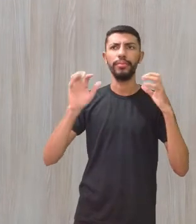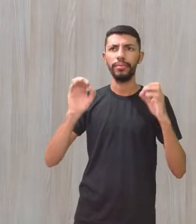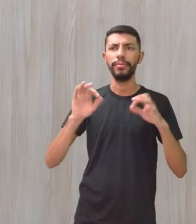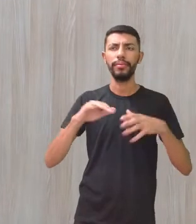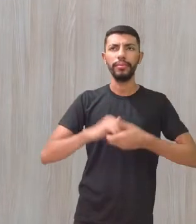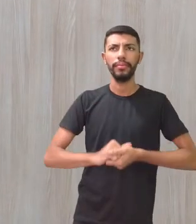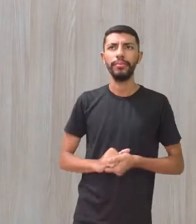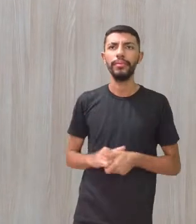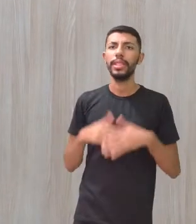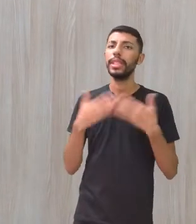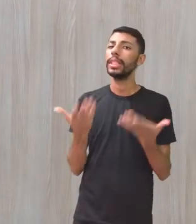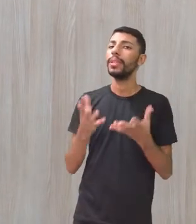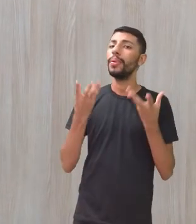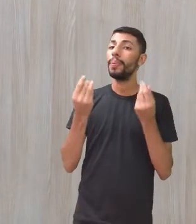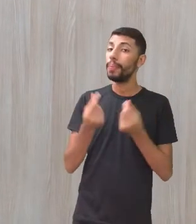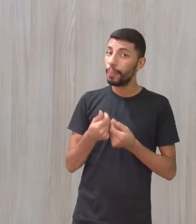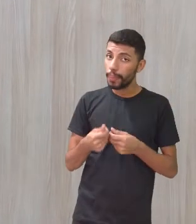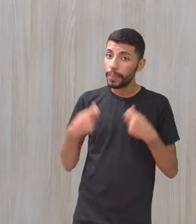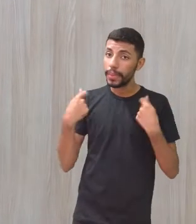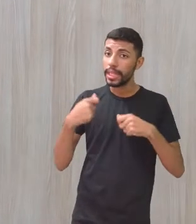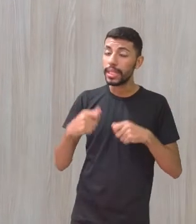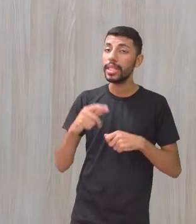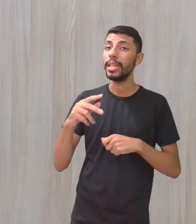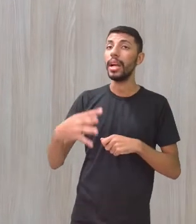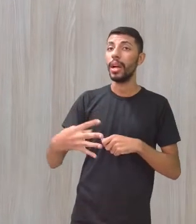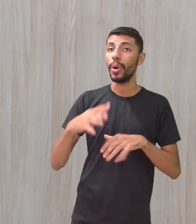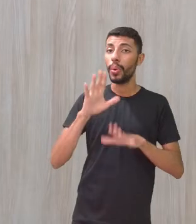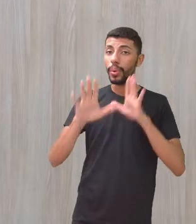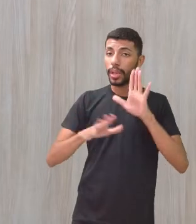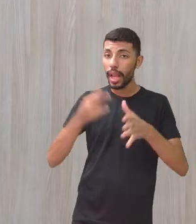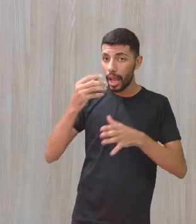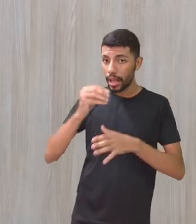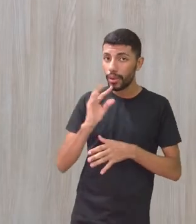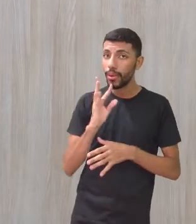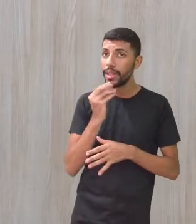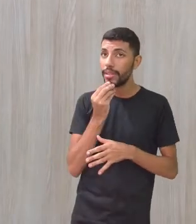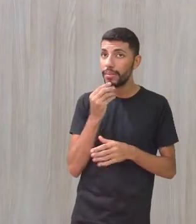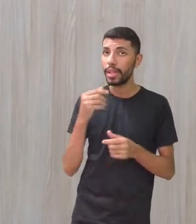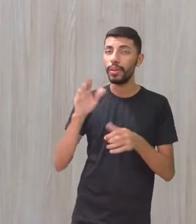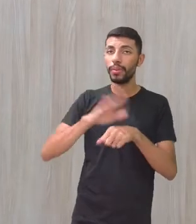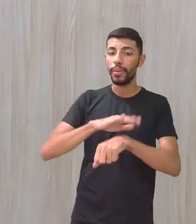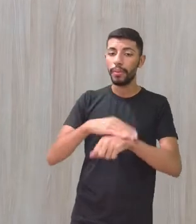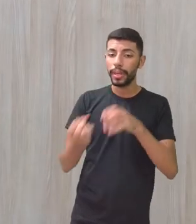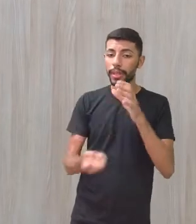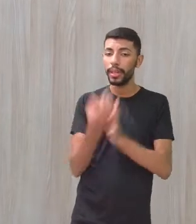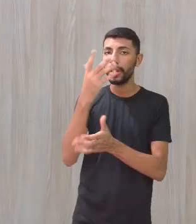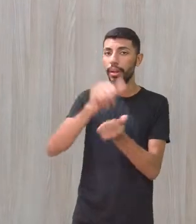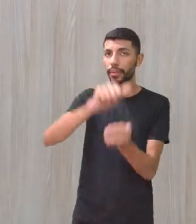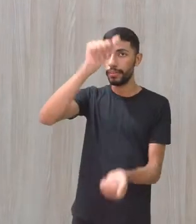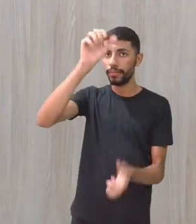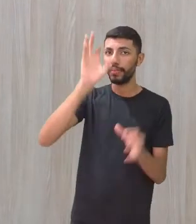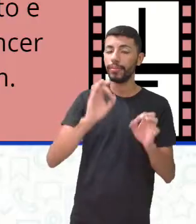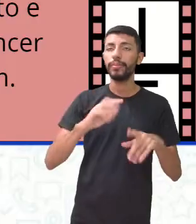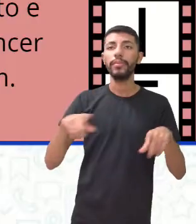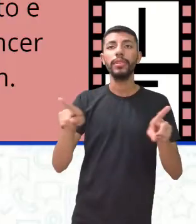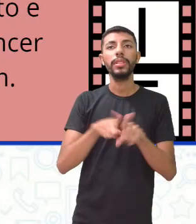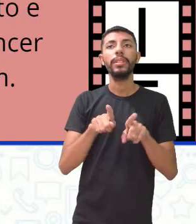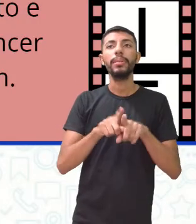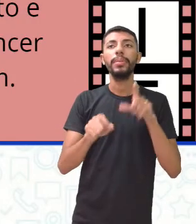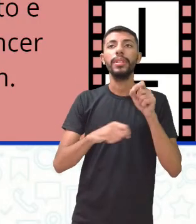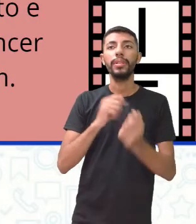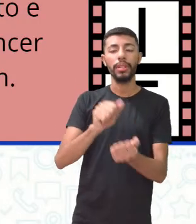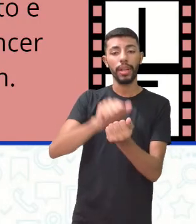Então, muita sabedoria na hora de escolher a imagem para o seu cartaz. Além de informar e convidar, o cartaz